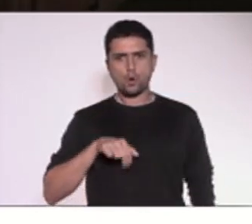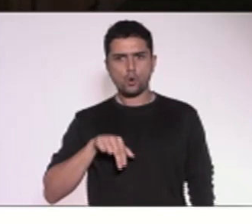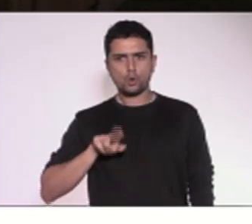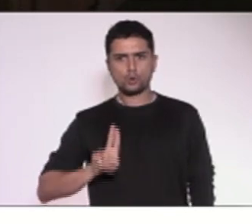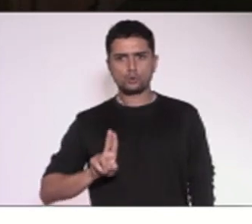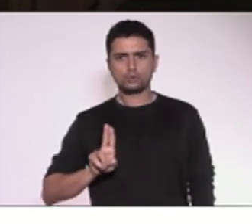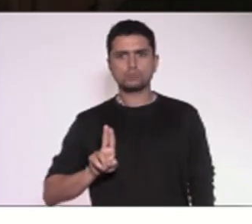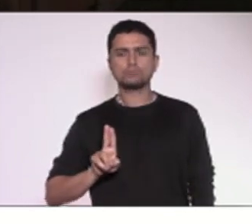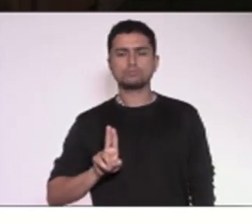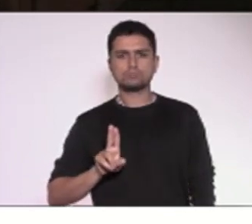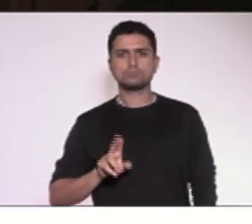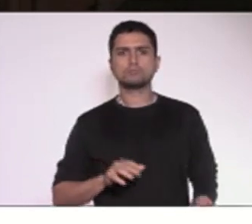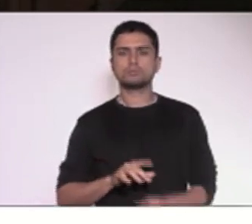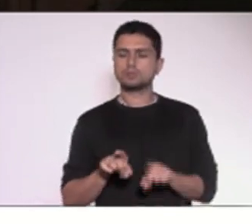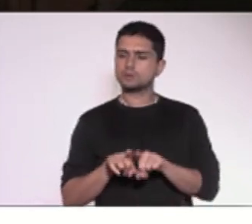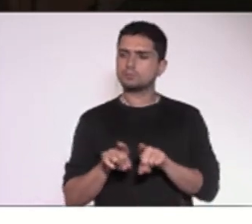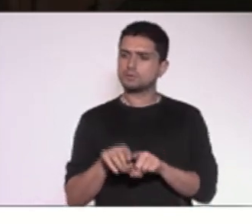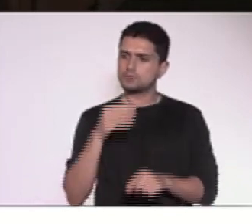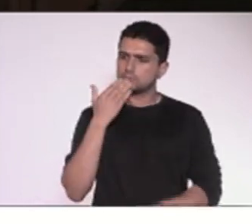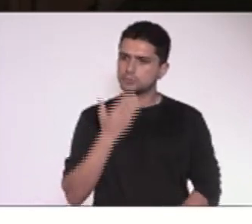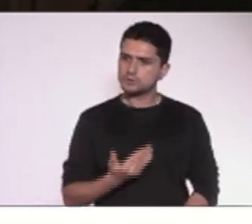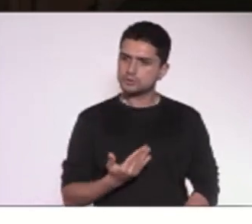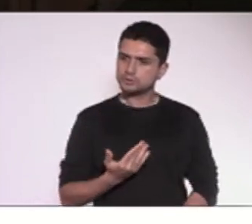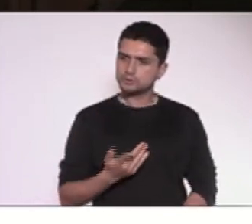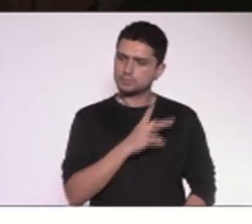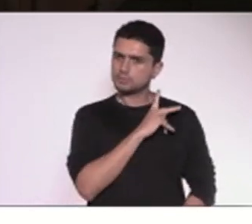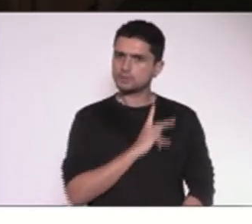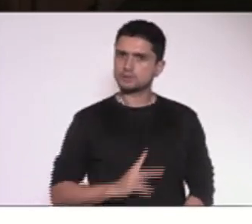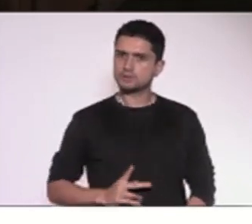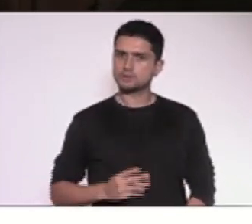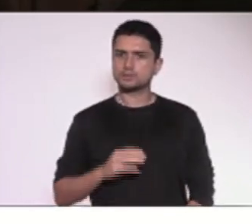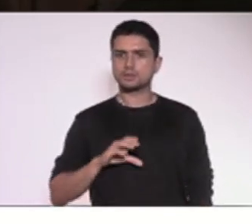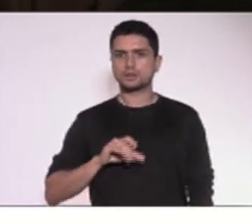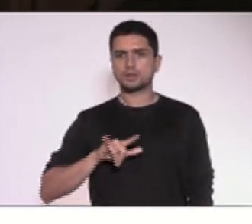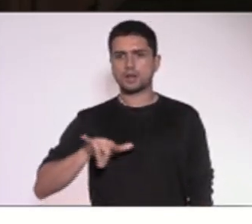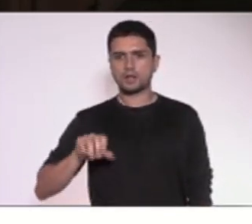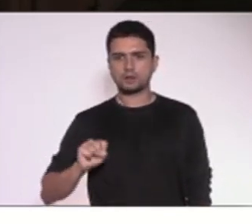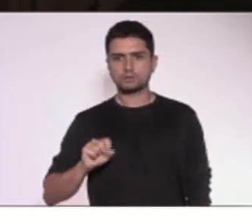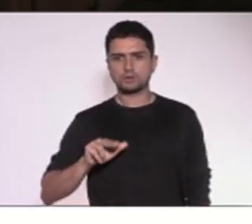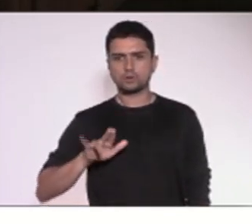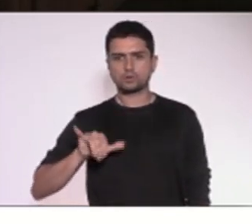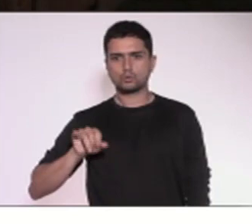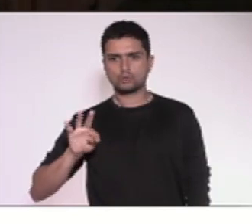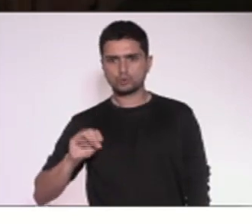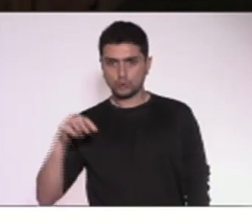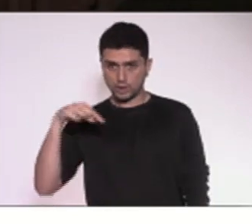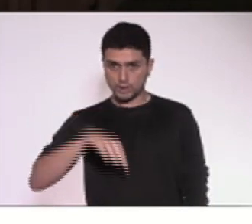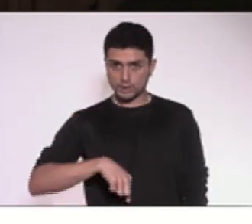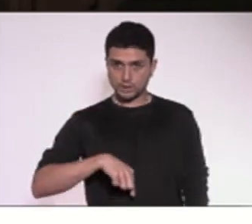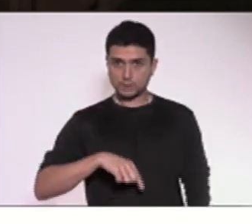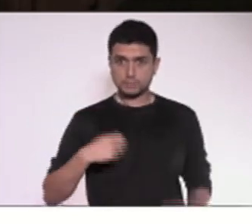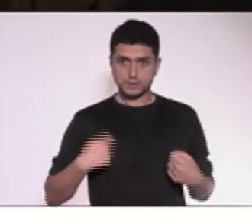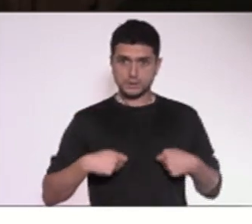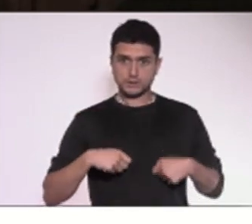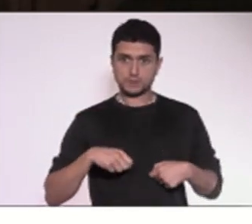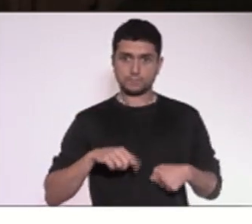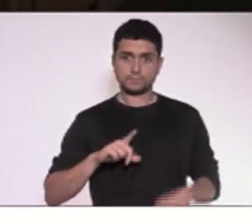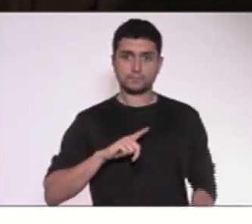em exercício Carlos Augusto, que esta casa constitua uma comissão para que juntos